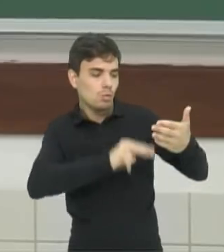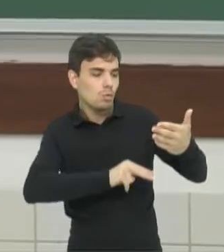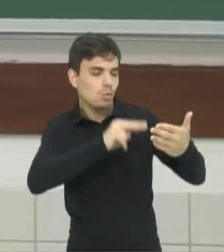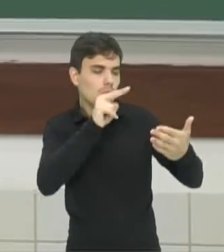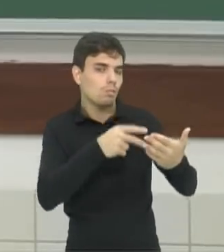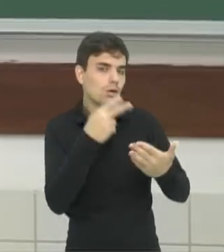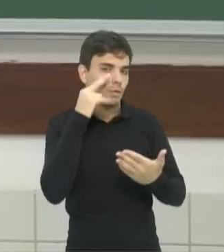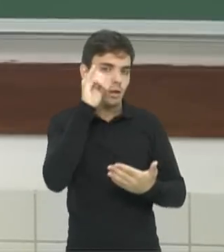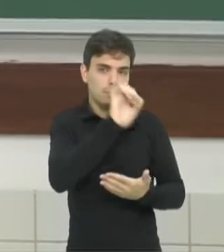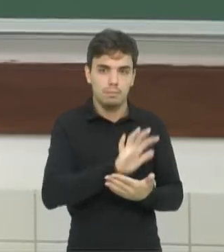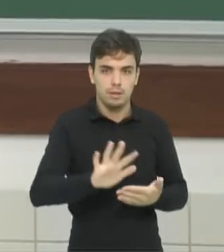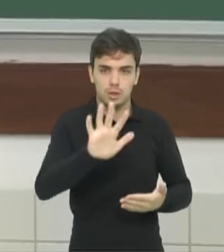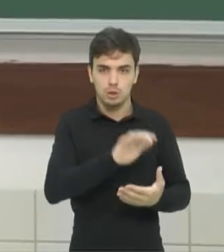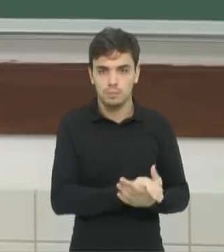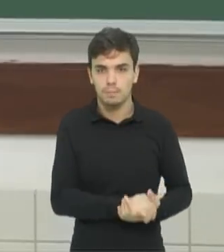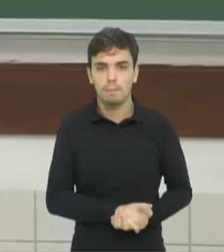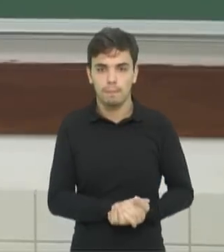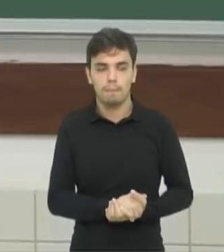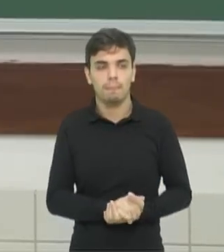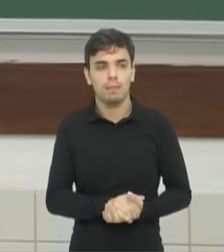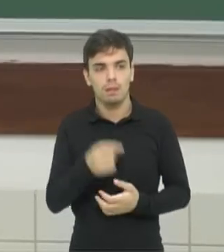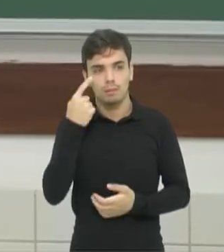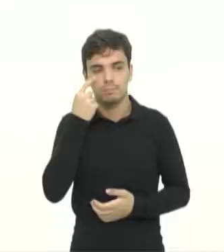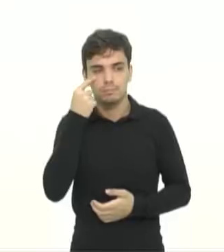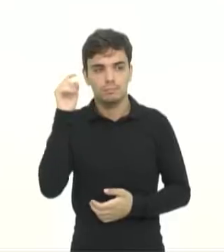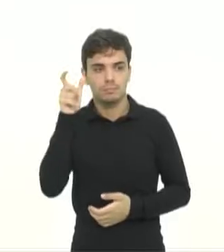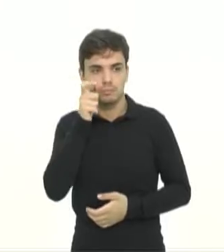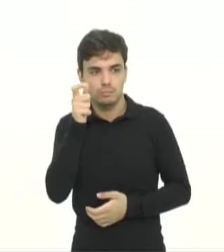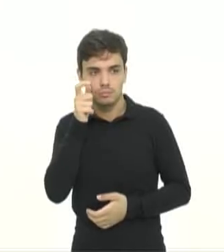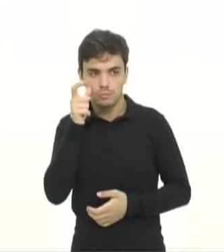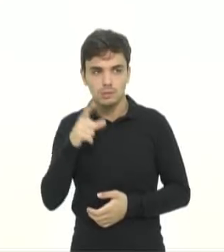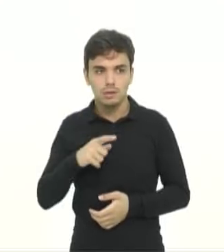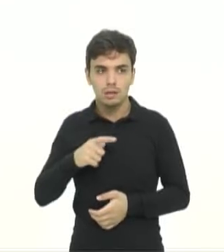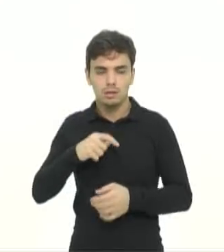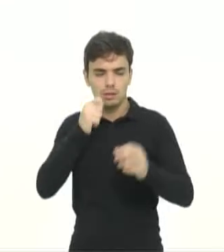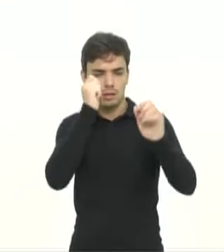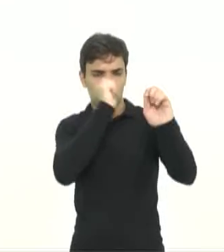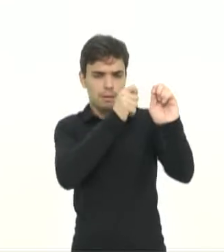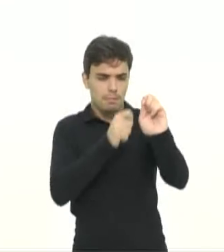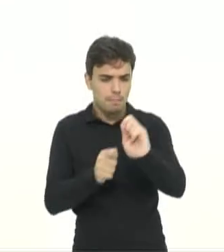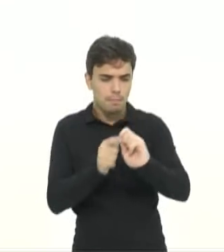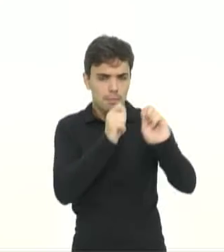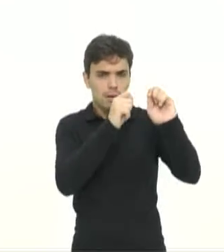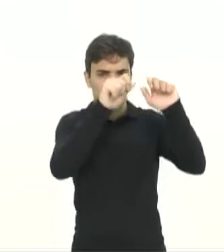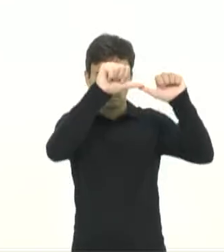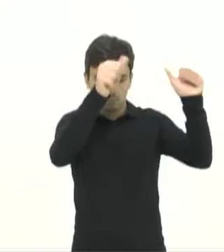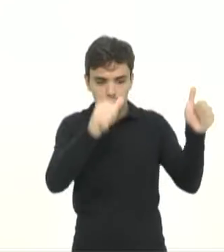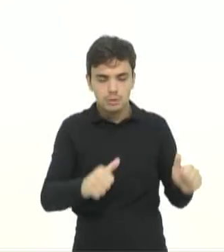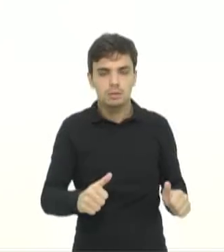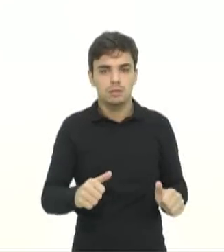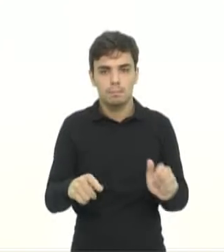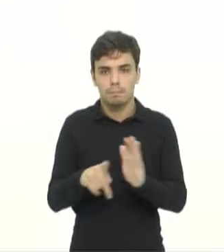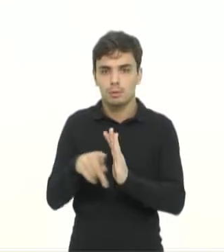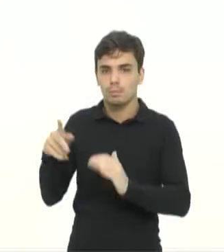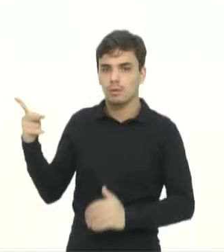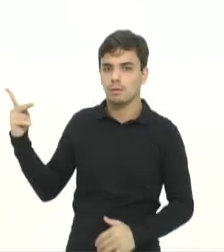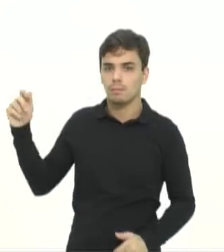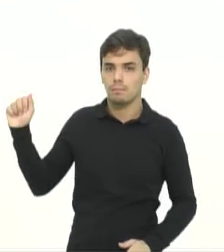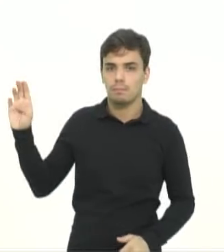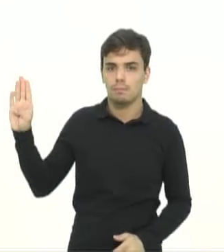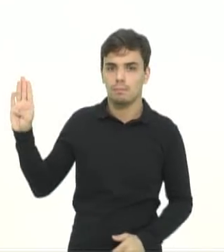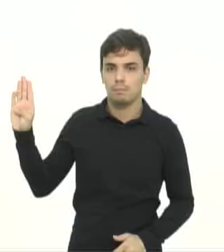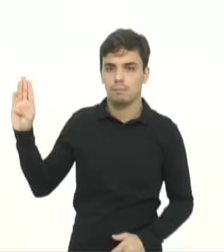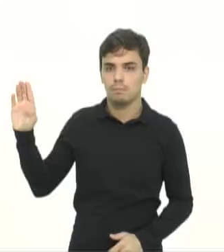Então, olha que interessante, né? Aqui, então, a gente tem a escultura cubista feita pelo artista Pablo Picasso. É muito interessante. Será